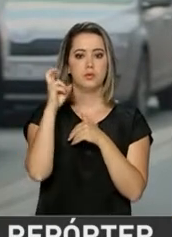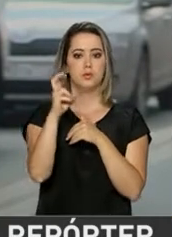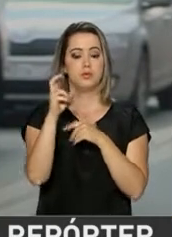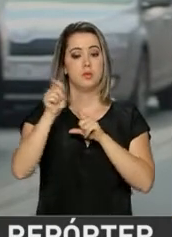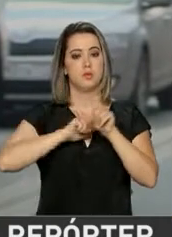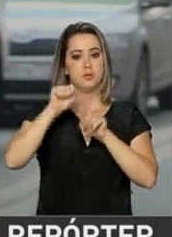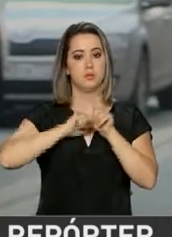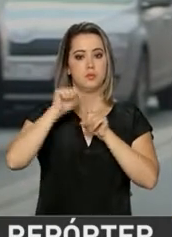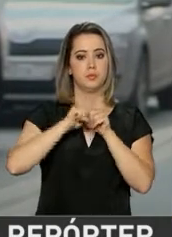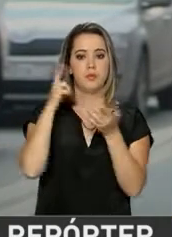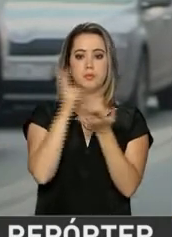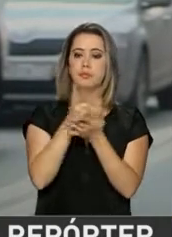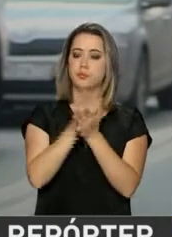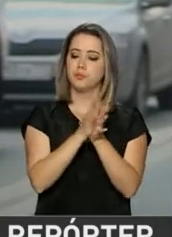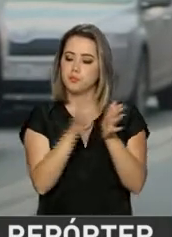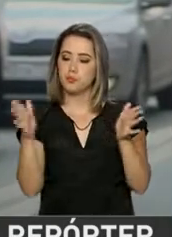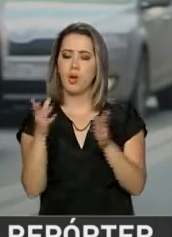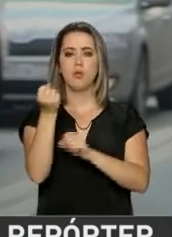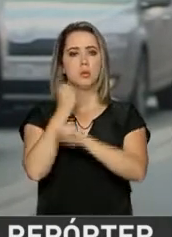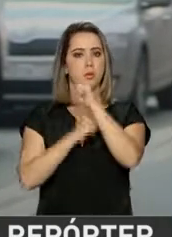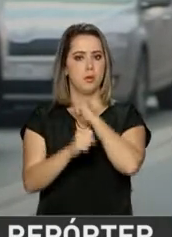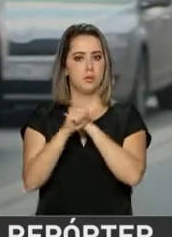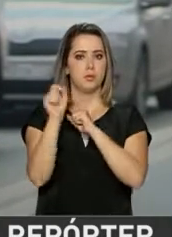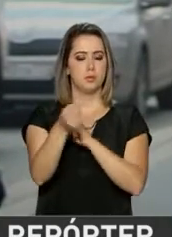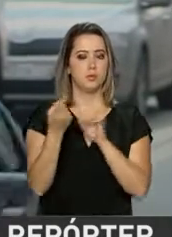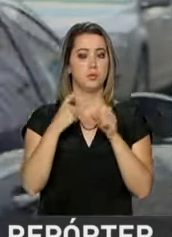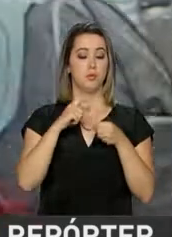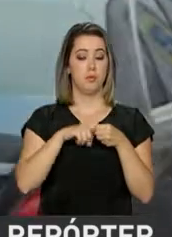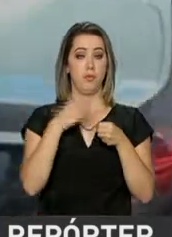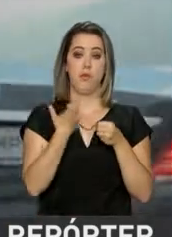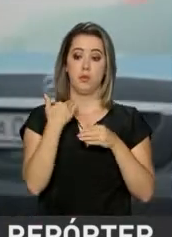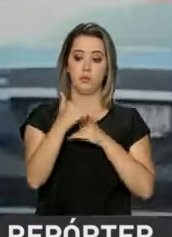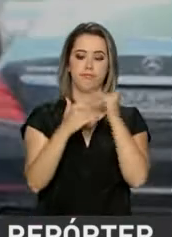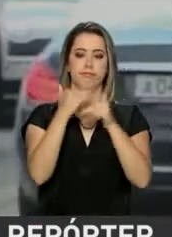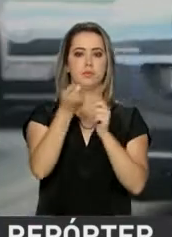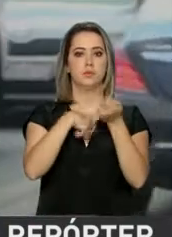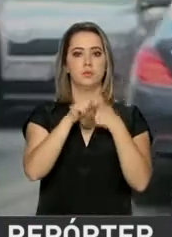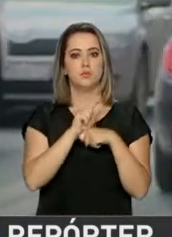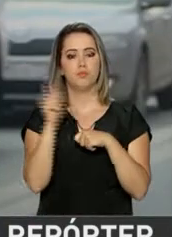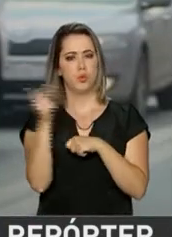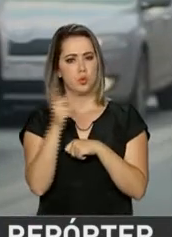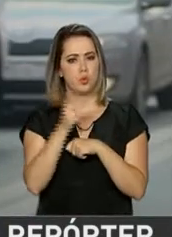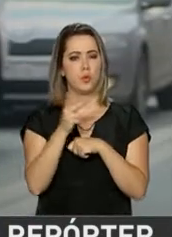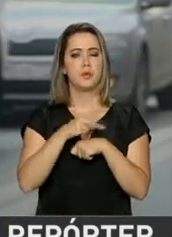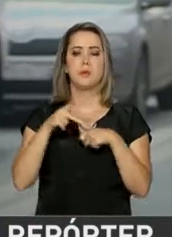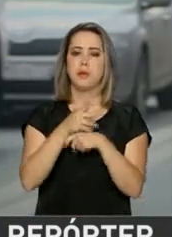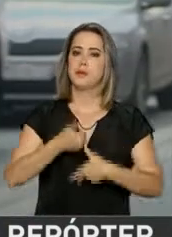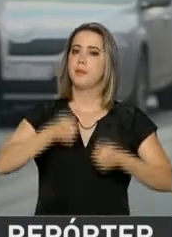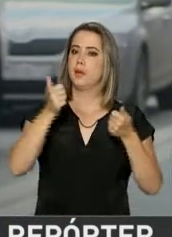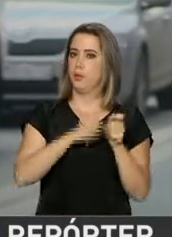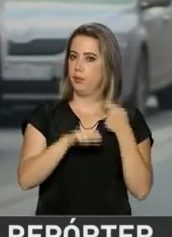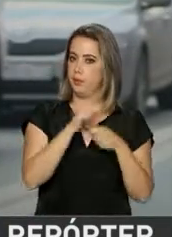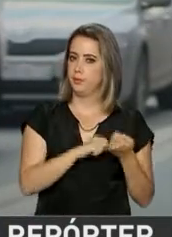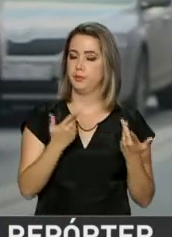com o mesmo período do ano passado como reflexo da recuperação econômica tanto brasileira como russa mas ainda está abaixo do